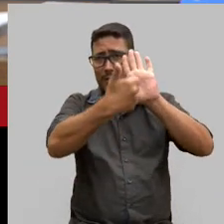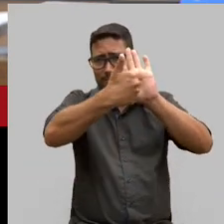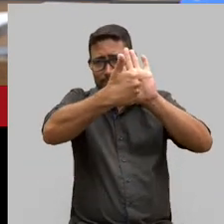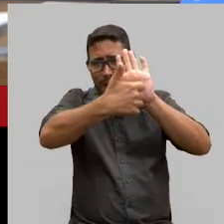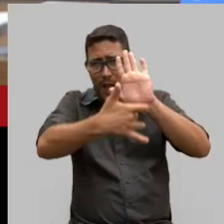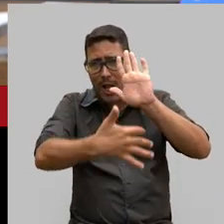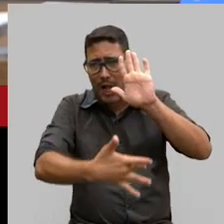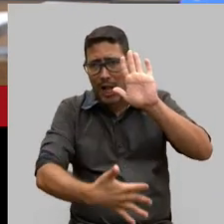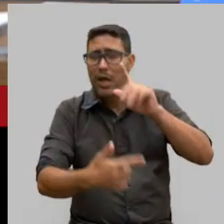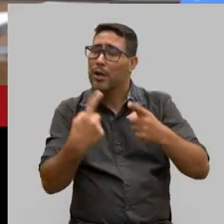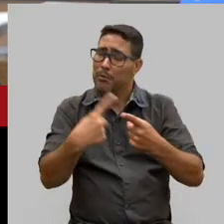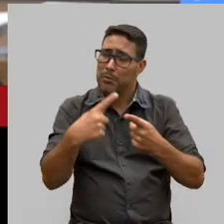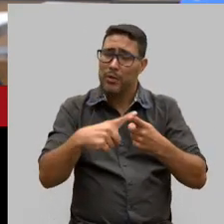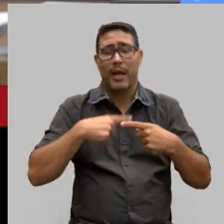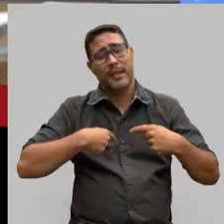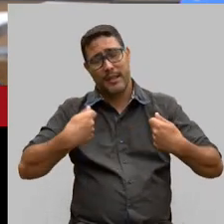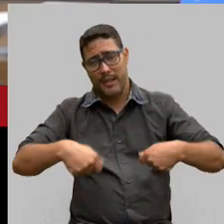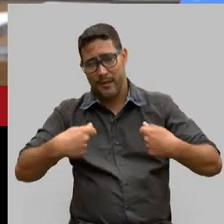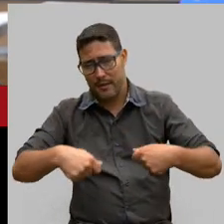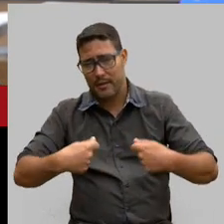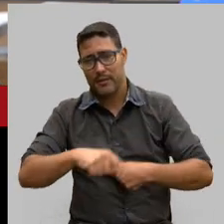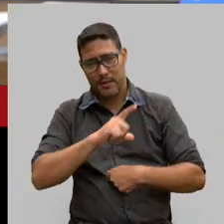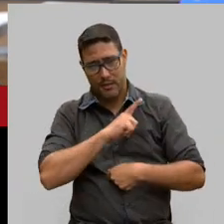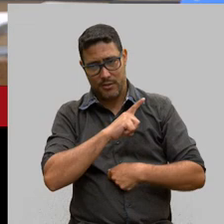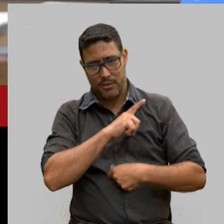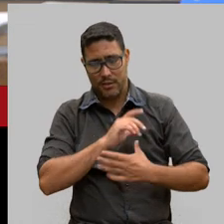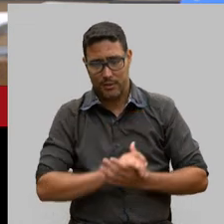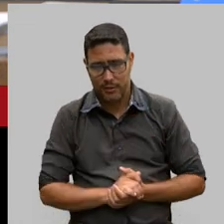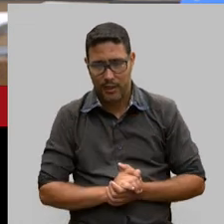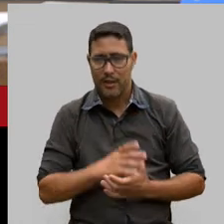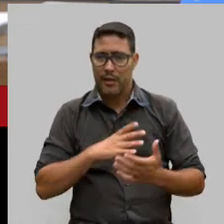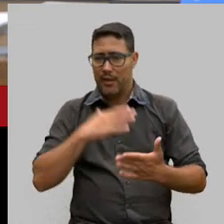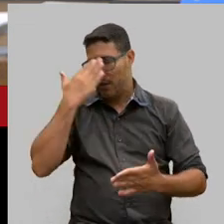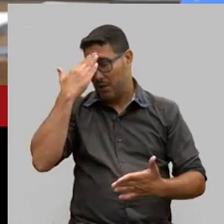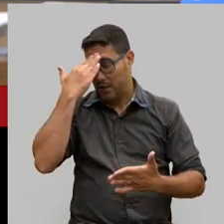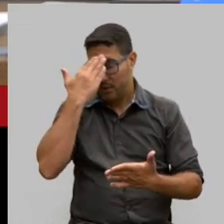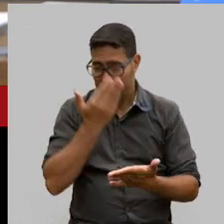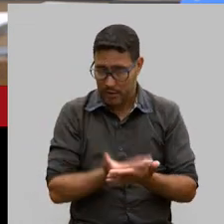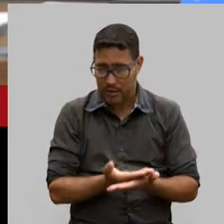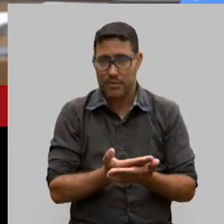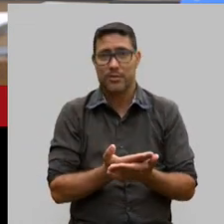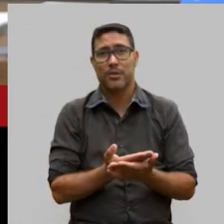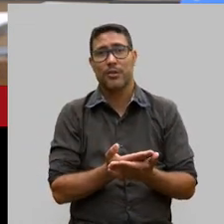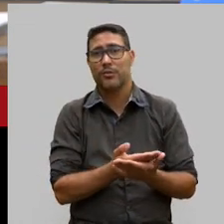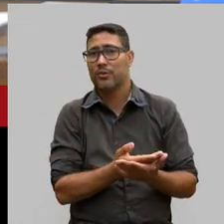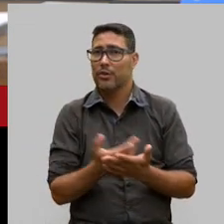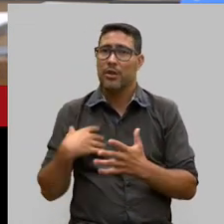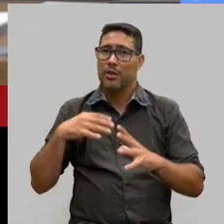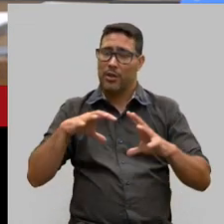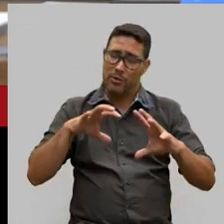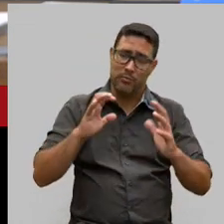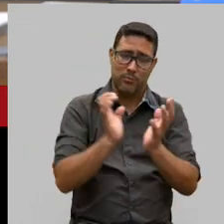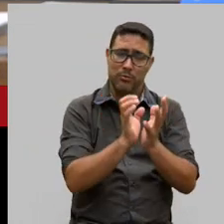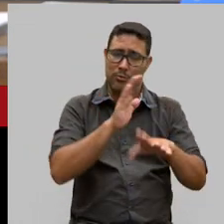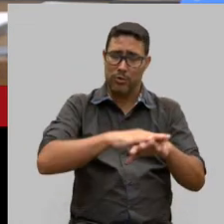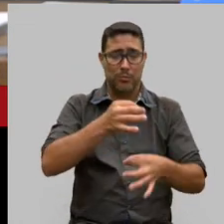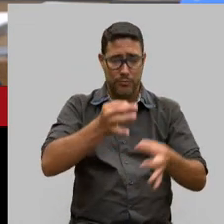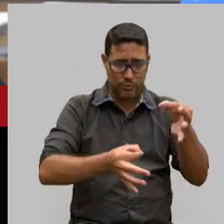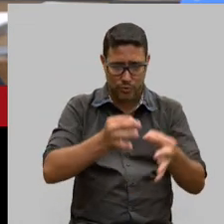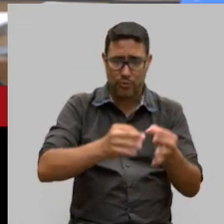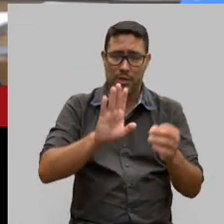necessidade de se ser cumprido eh eu acredito cada vez mais e sendo uma uma instituição do sistema de Justiça